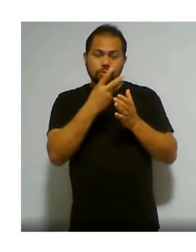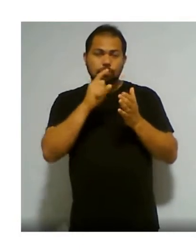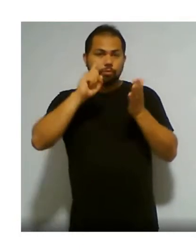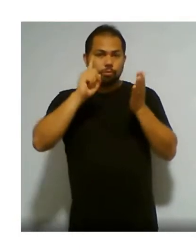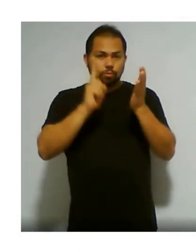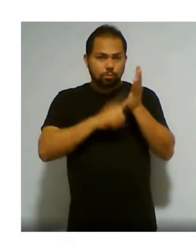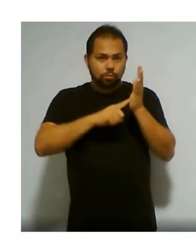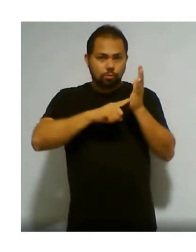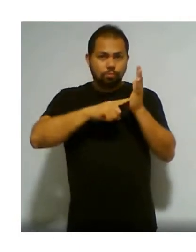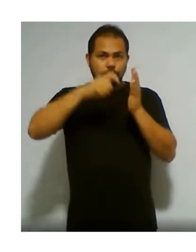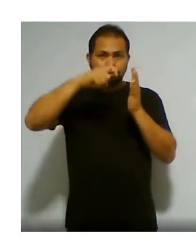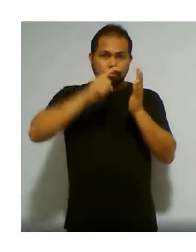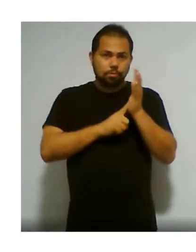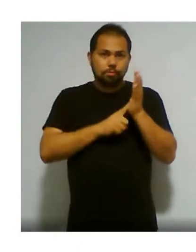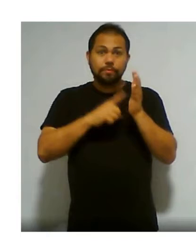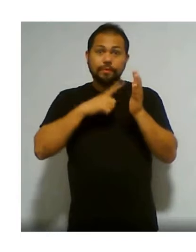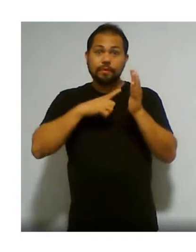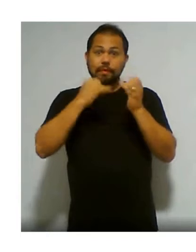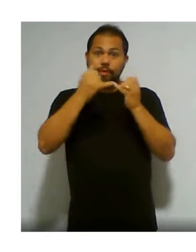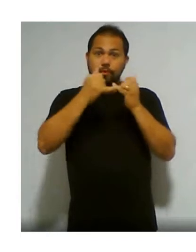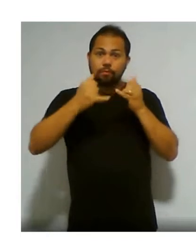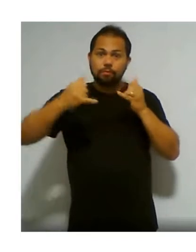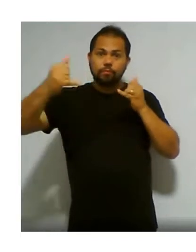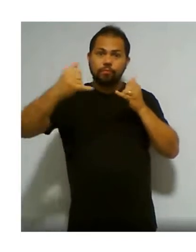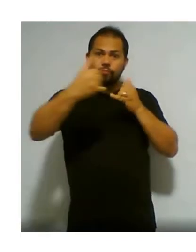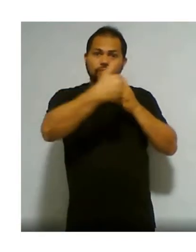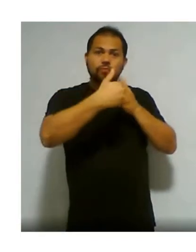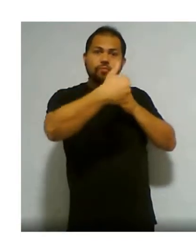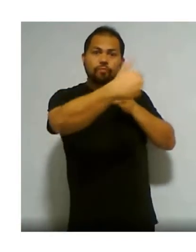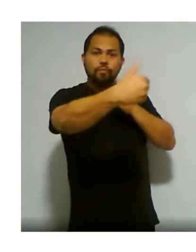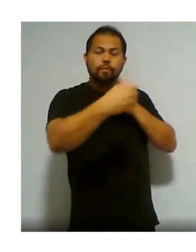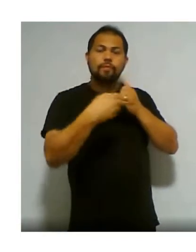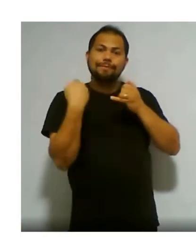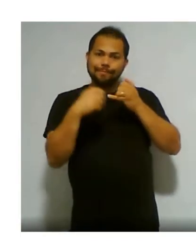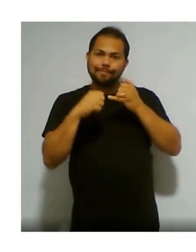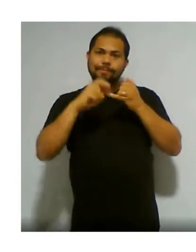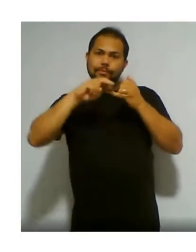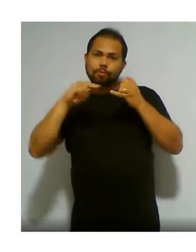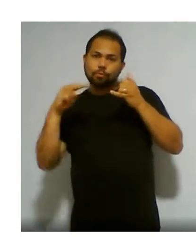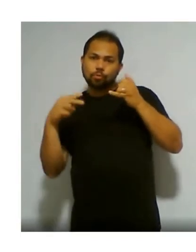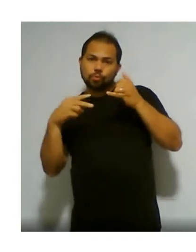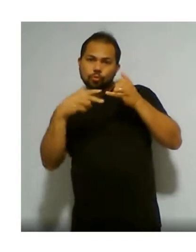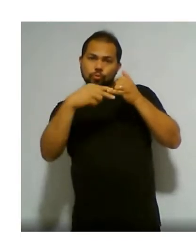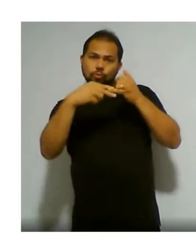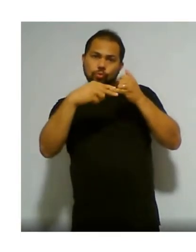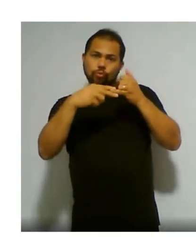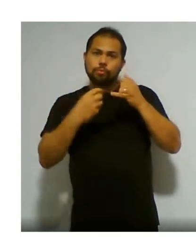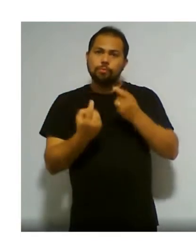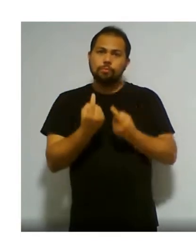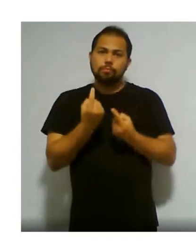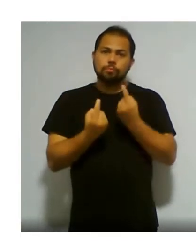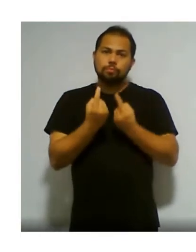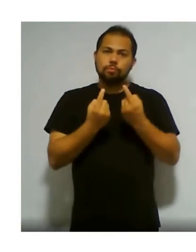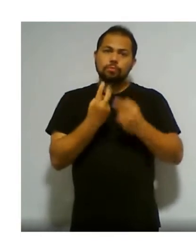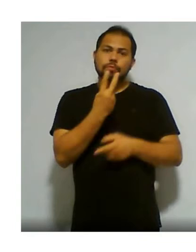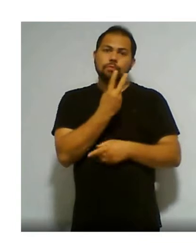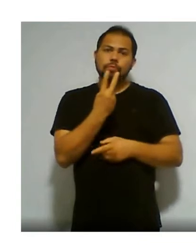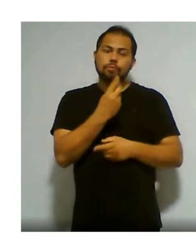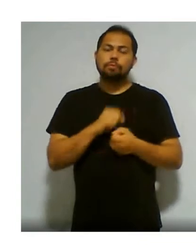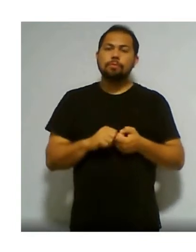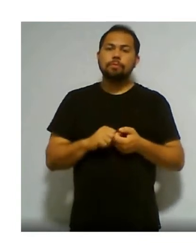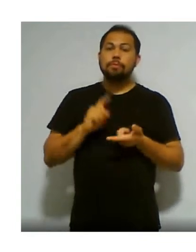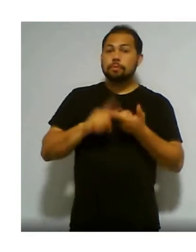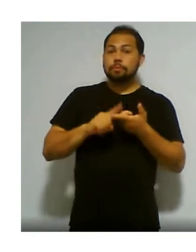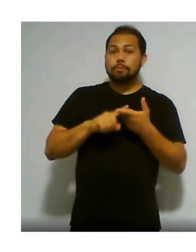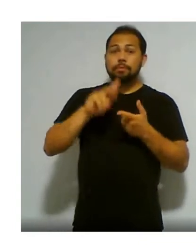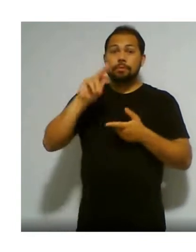fio saindo por trás dele, você vai ter que encaixar esse fio nesses 2 locais aqui, nesses 2 pinos. Aqui HDD LED para indicar